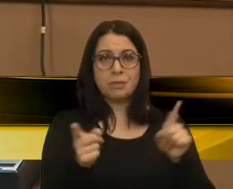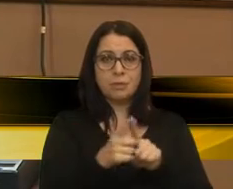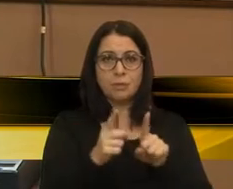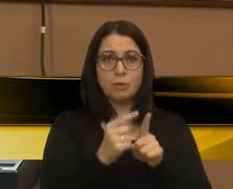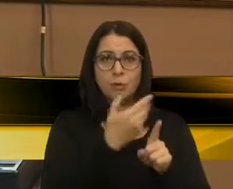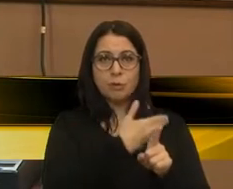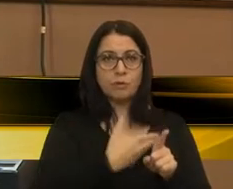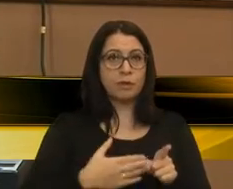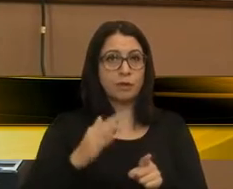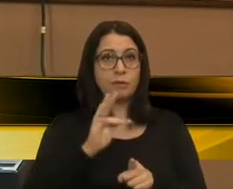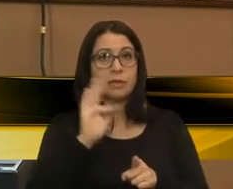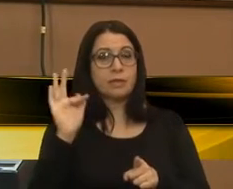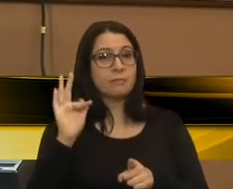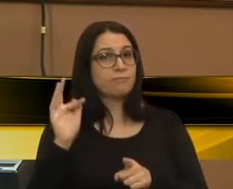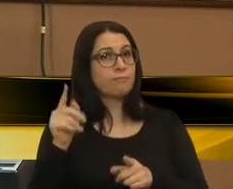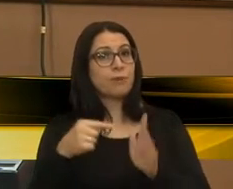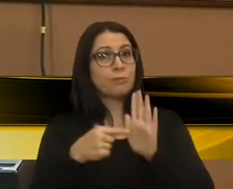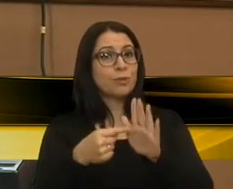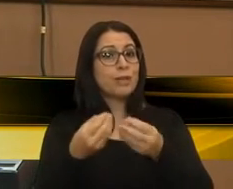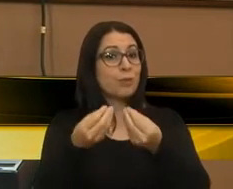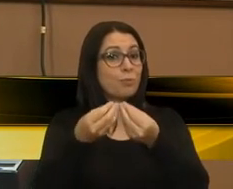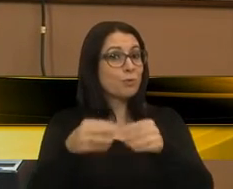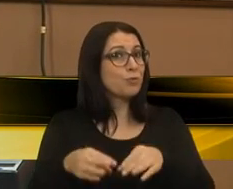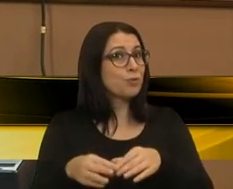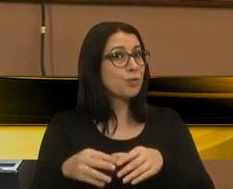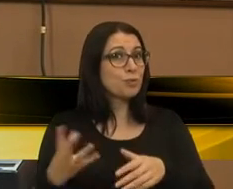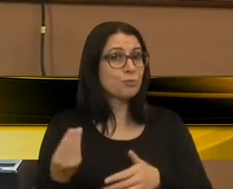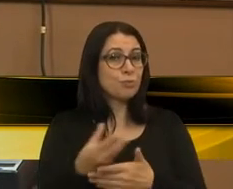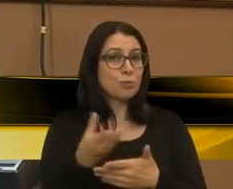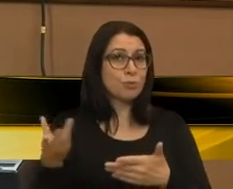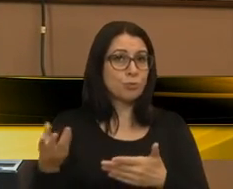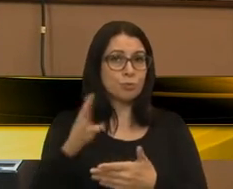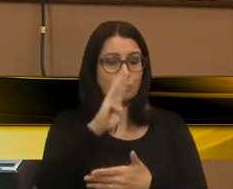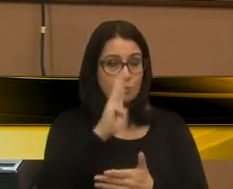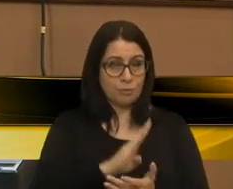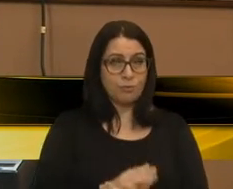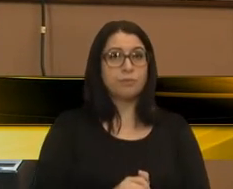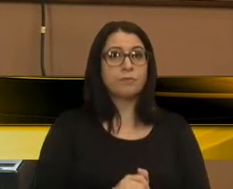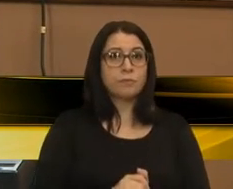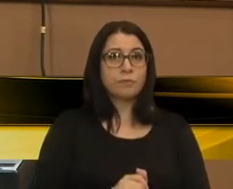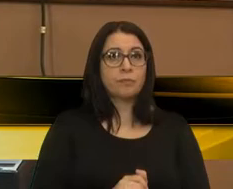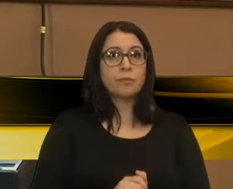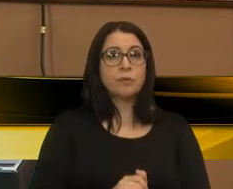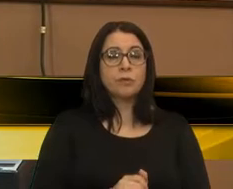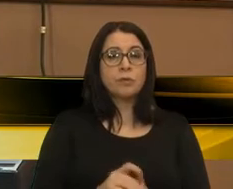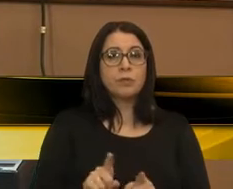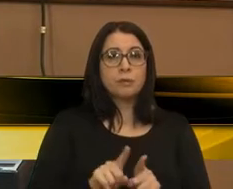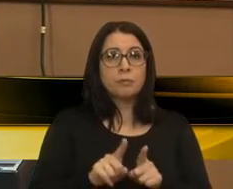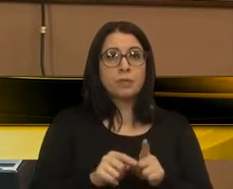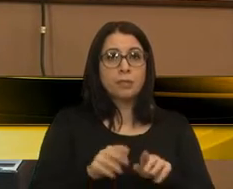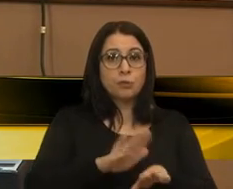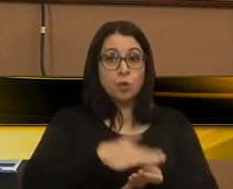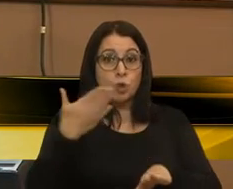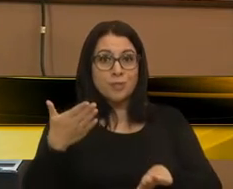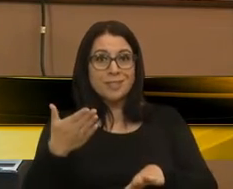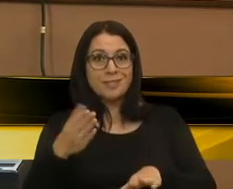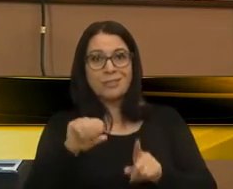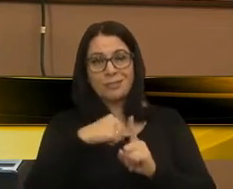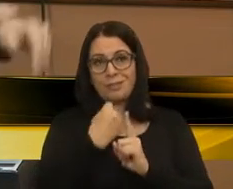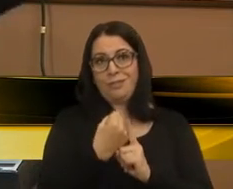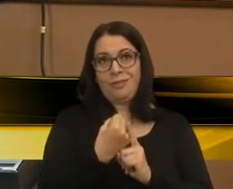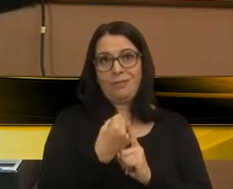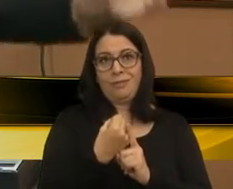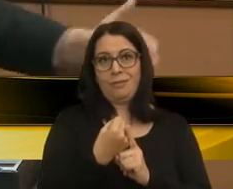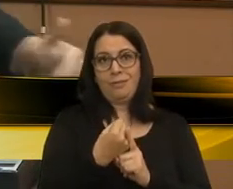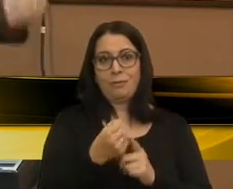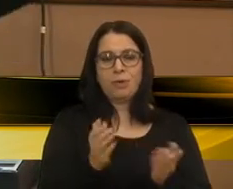pelo governo federal, ela vai trazer um prejuízo enorme para os brasileiros, né, gerando inclusive exclusão social, no que tange